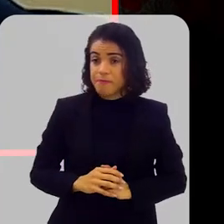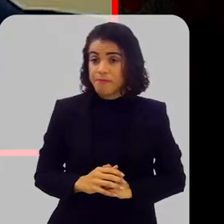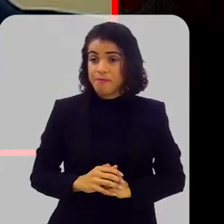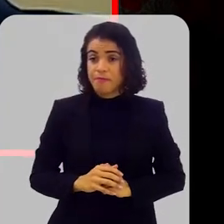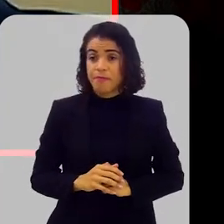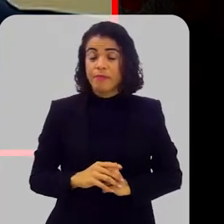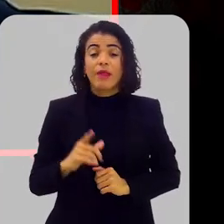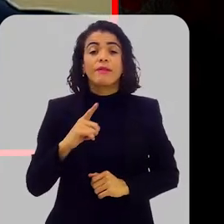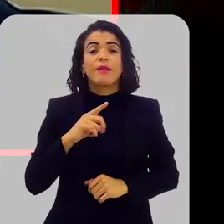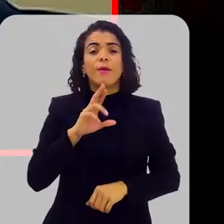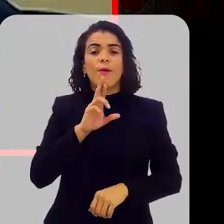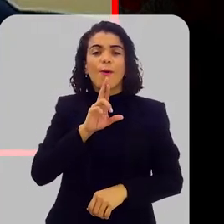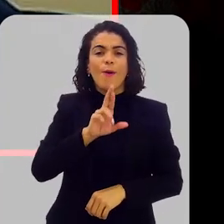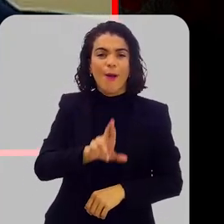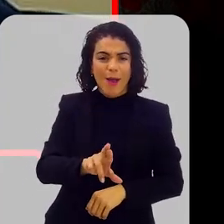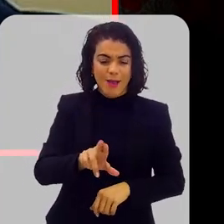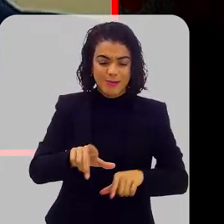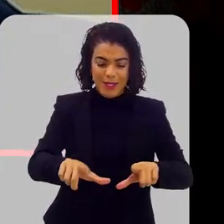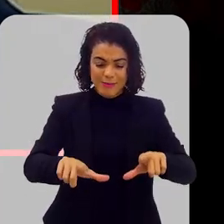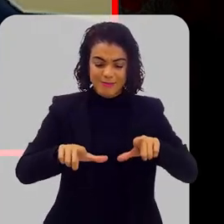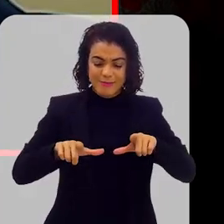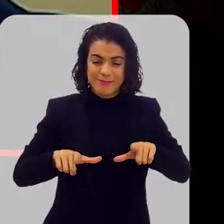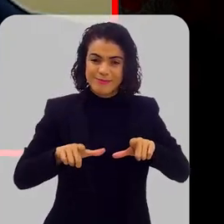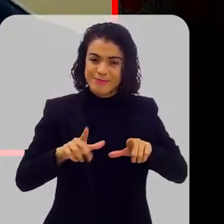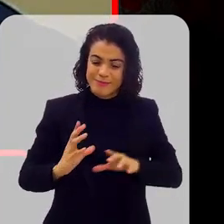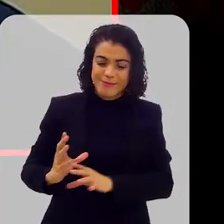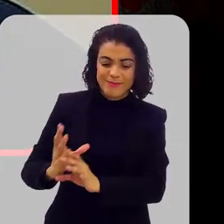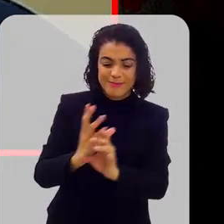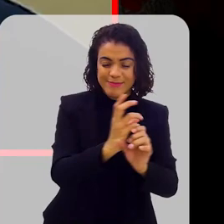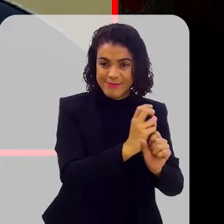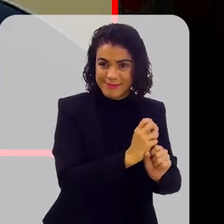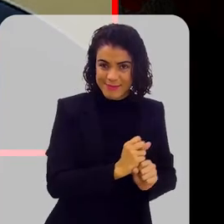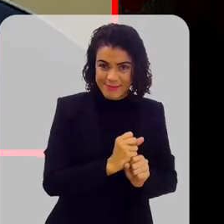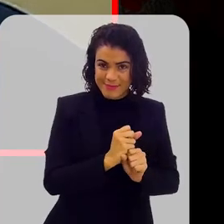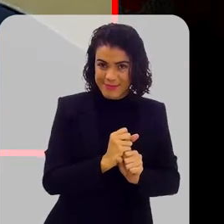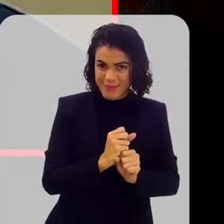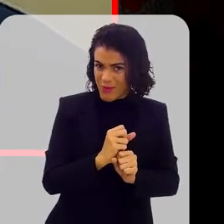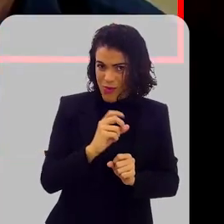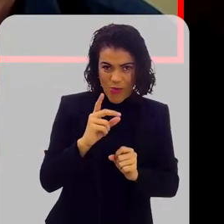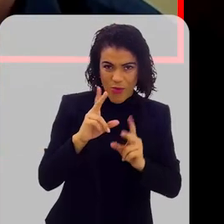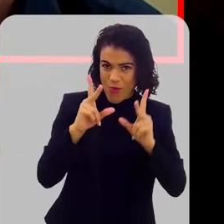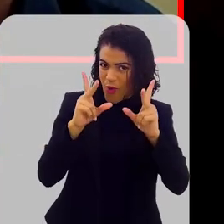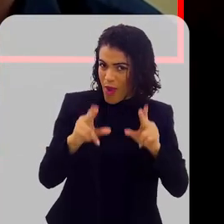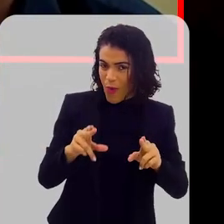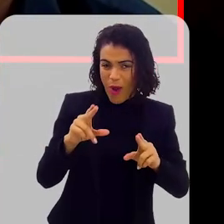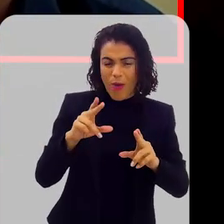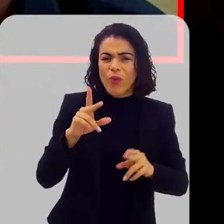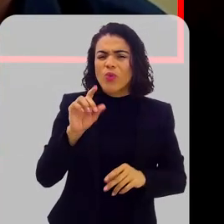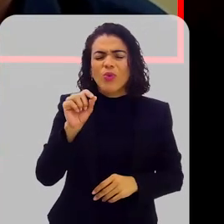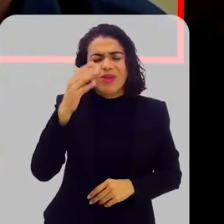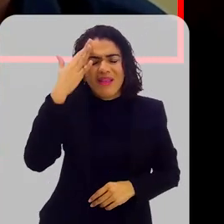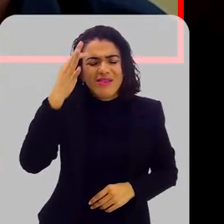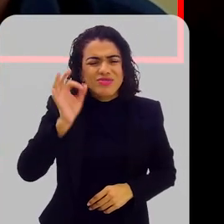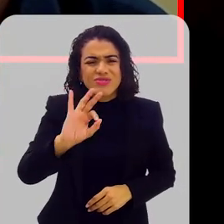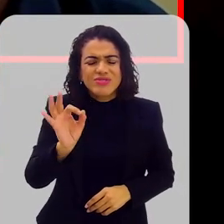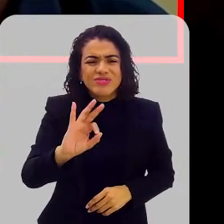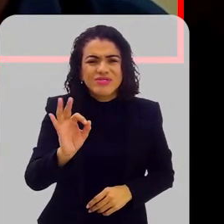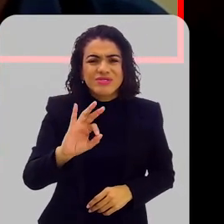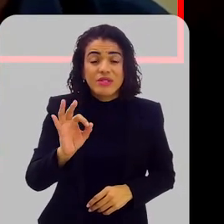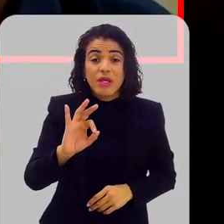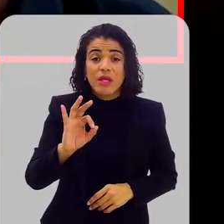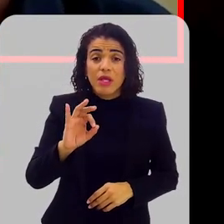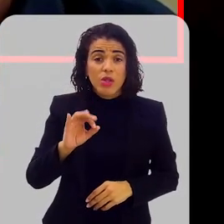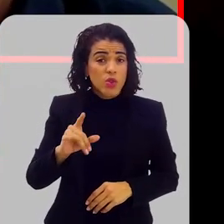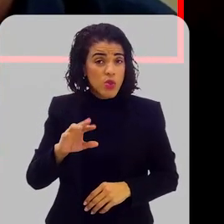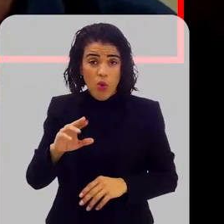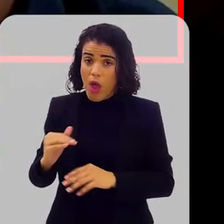tem o resultado dos programas de rastreamento, ele não é uniforme em todos os lugares do mundo. Porque quando Ele você não o quê?